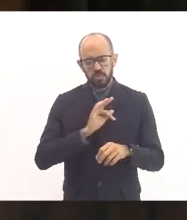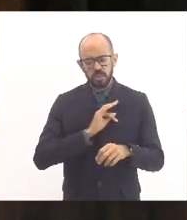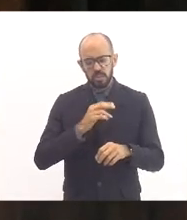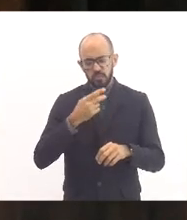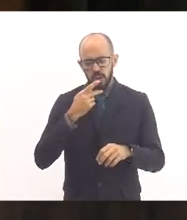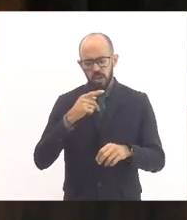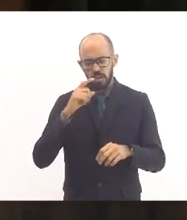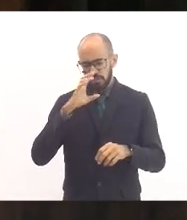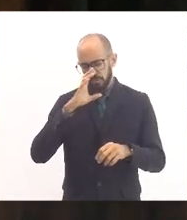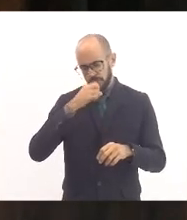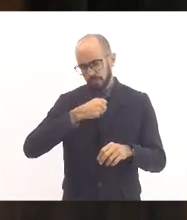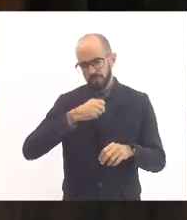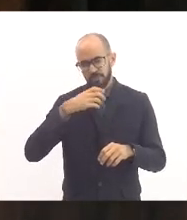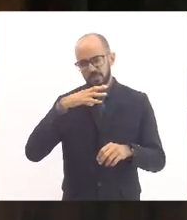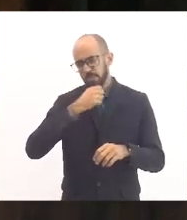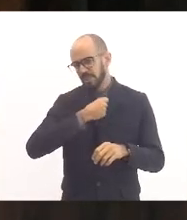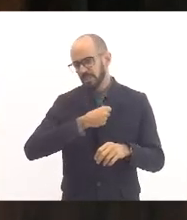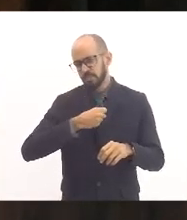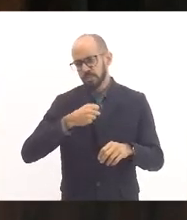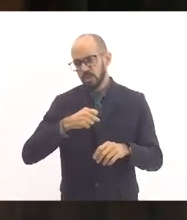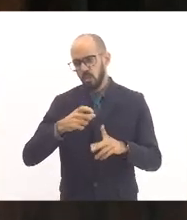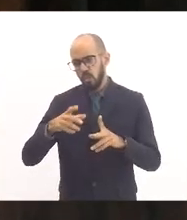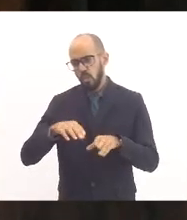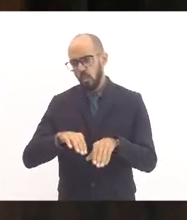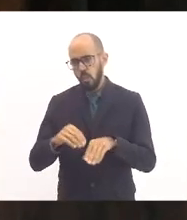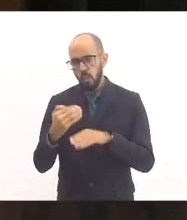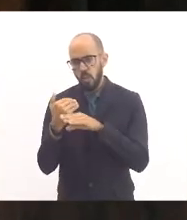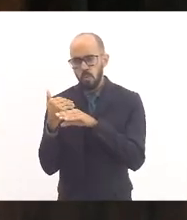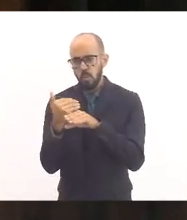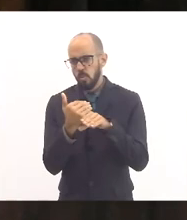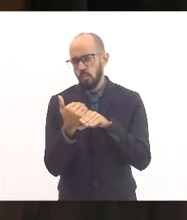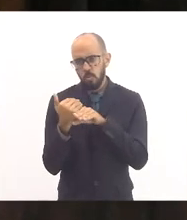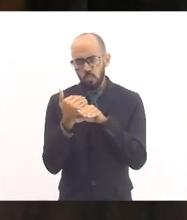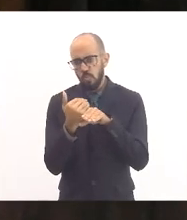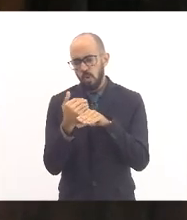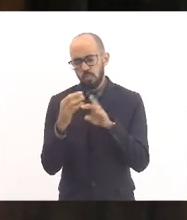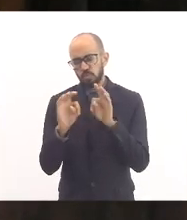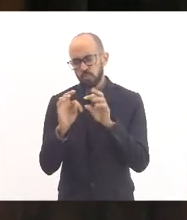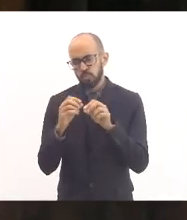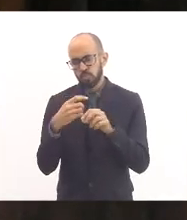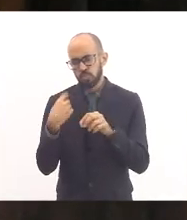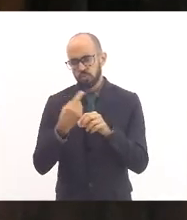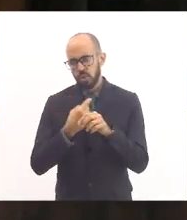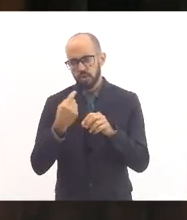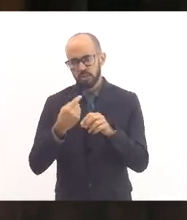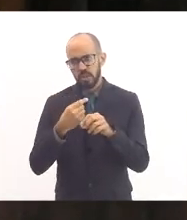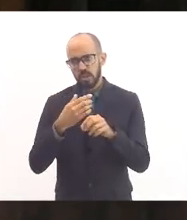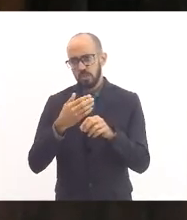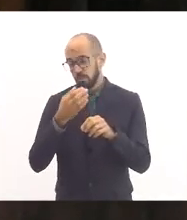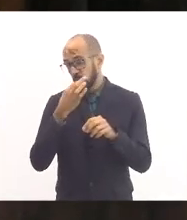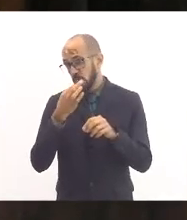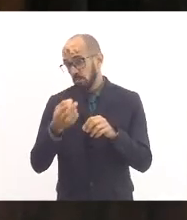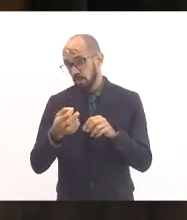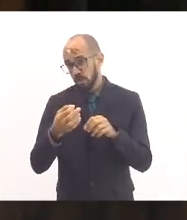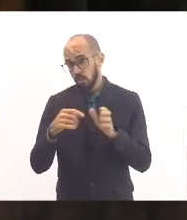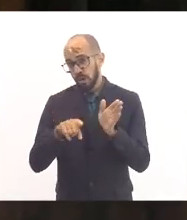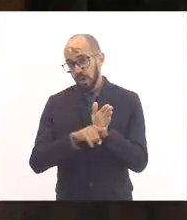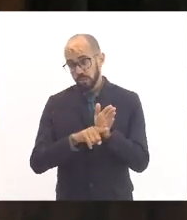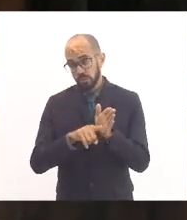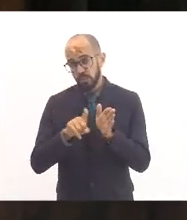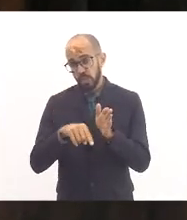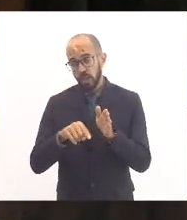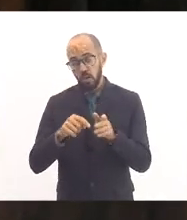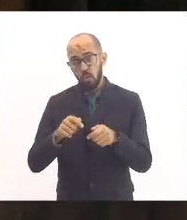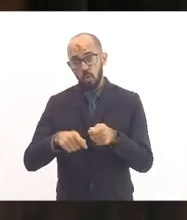uma percepção Unisul na nossa de fato a minha Severa crítica registrada ao comando da polícia